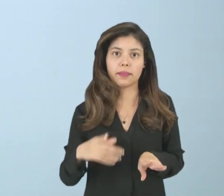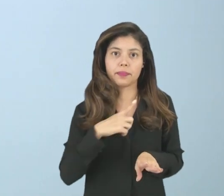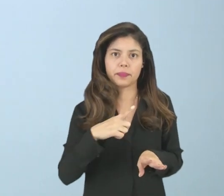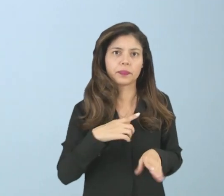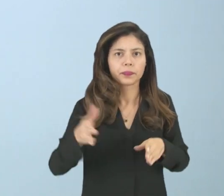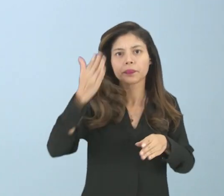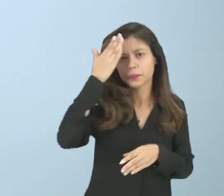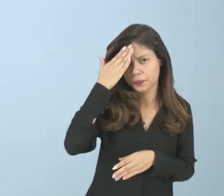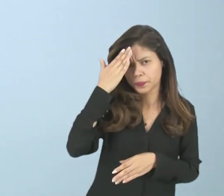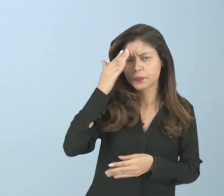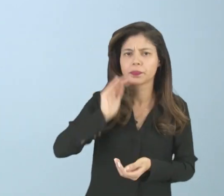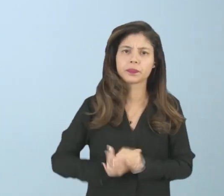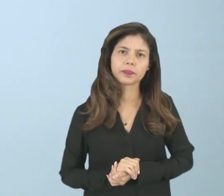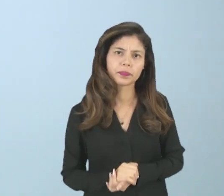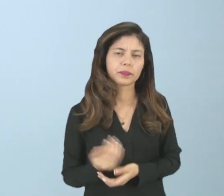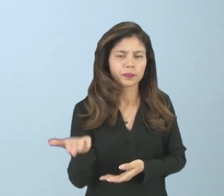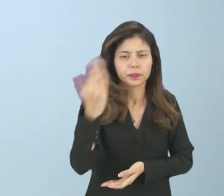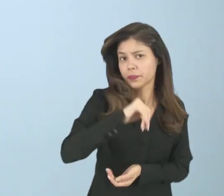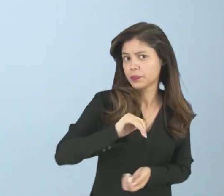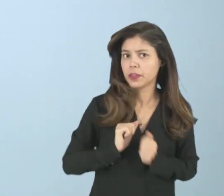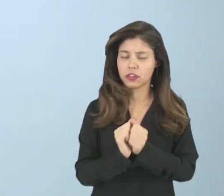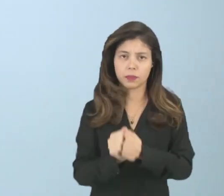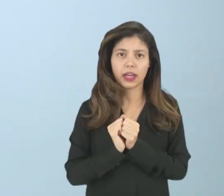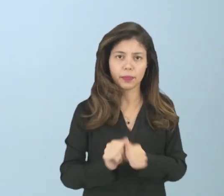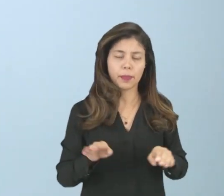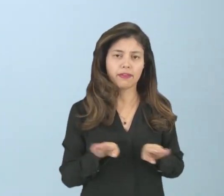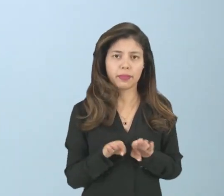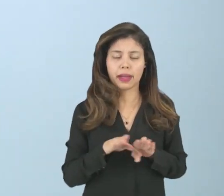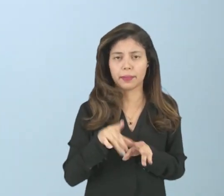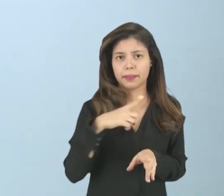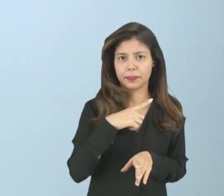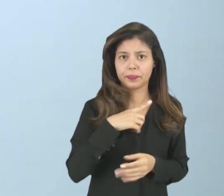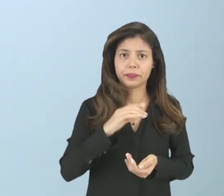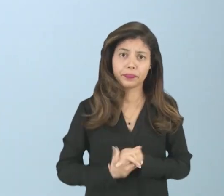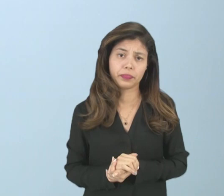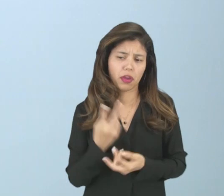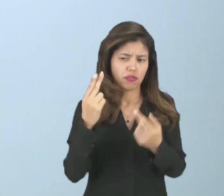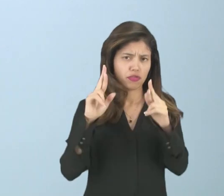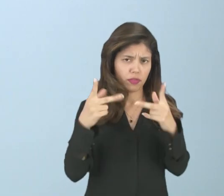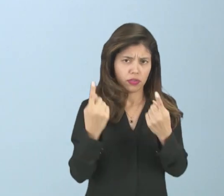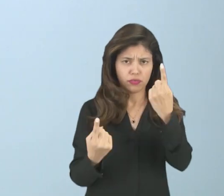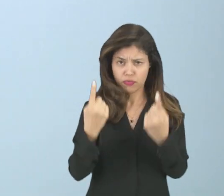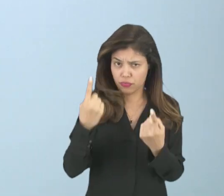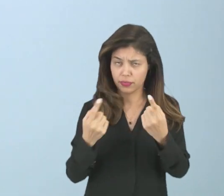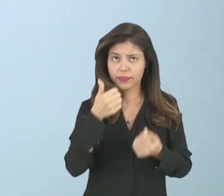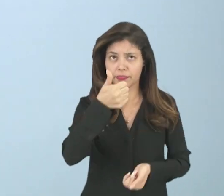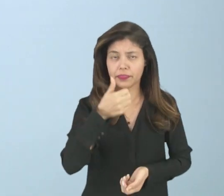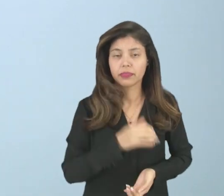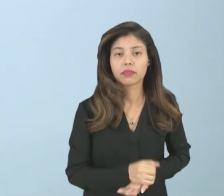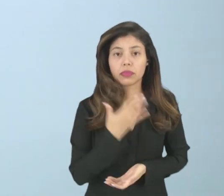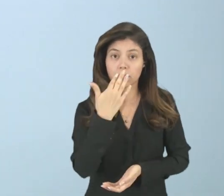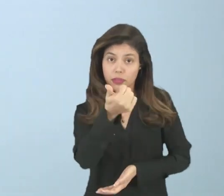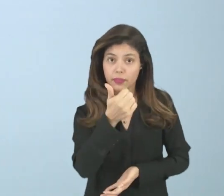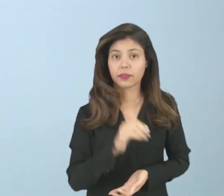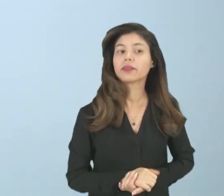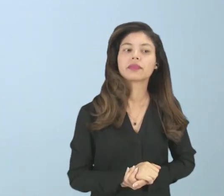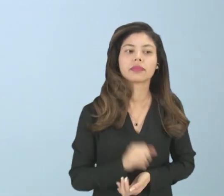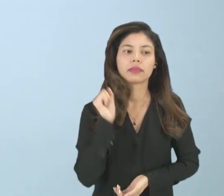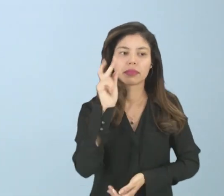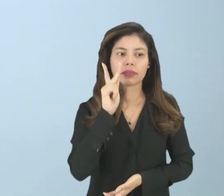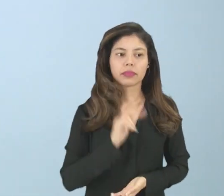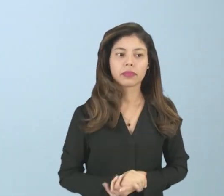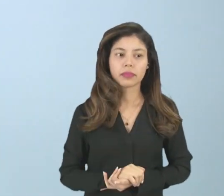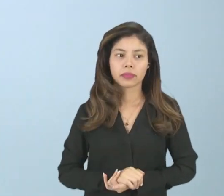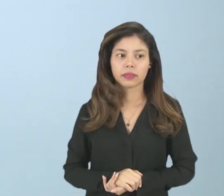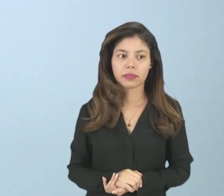E aí, que tal? Então vem comigo para que você possa compreender a diferença entre esses dois sólidos, beleza? Ok? Então vamos verificar isso